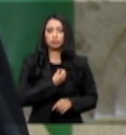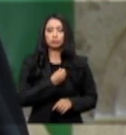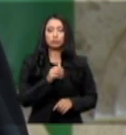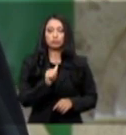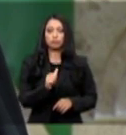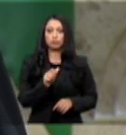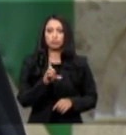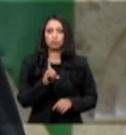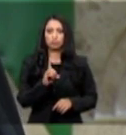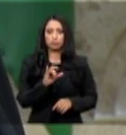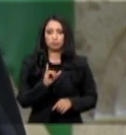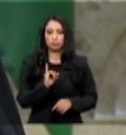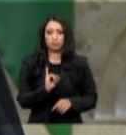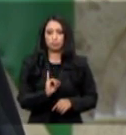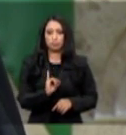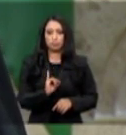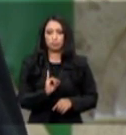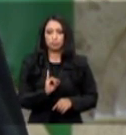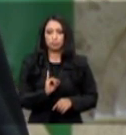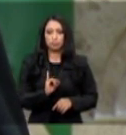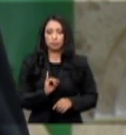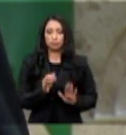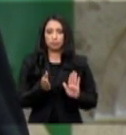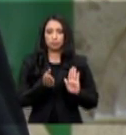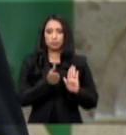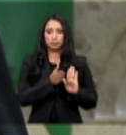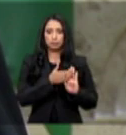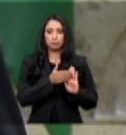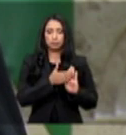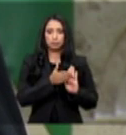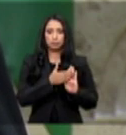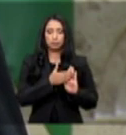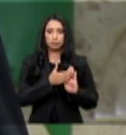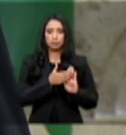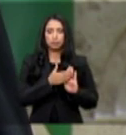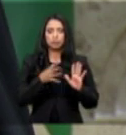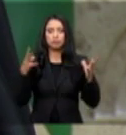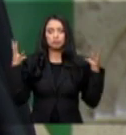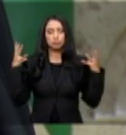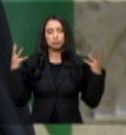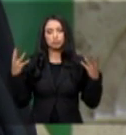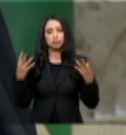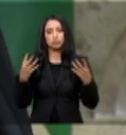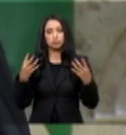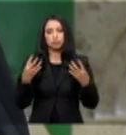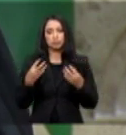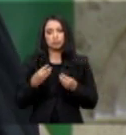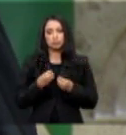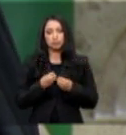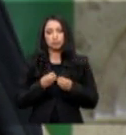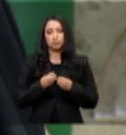ação direta de inconstitucionalidade proposta pela minha eminente antecessora,